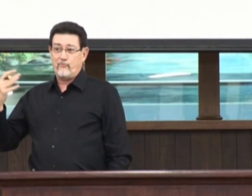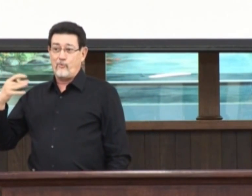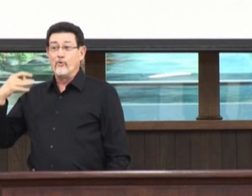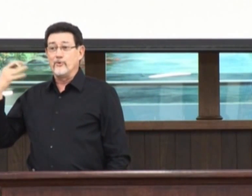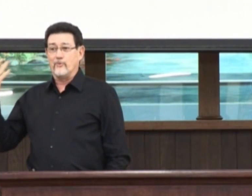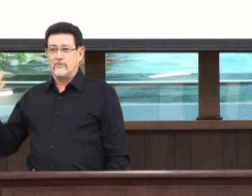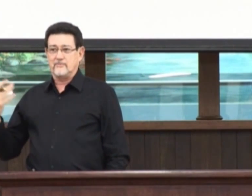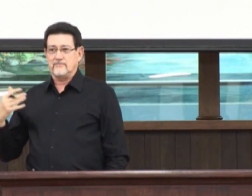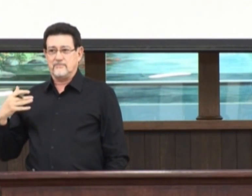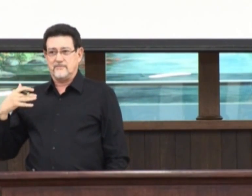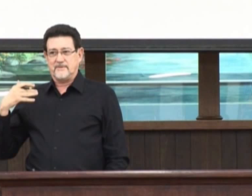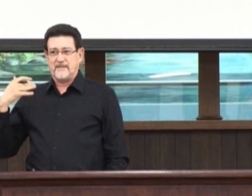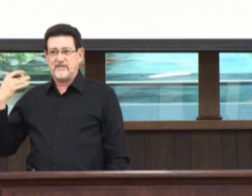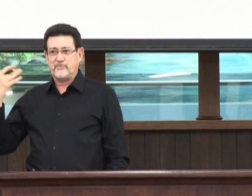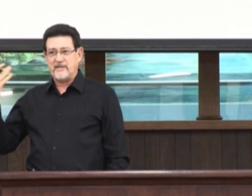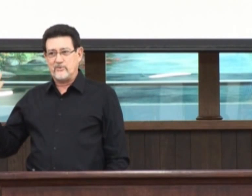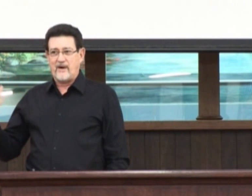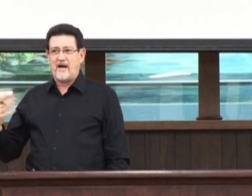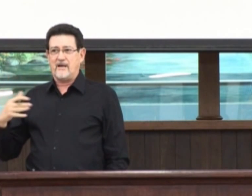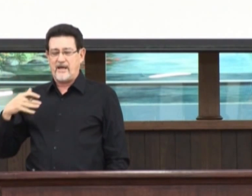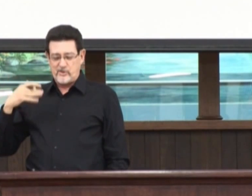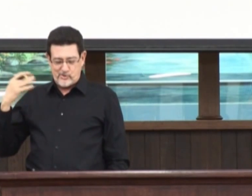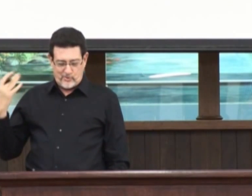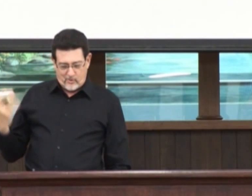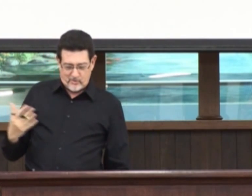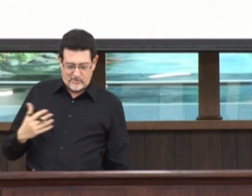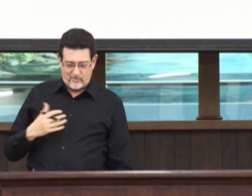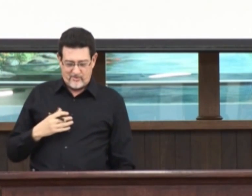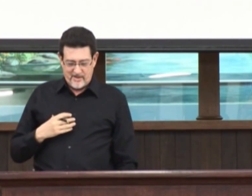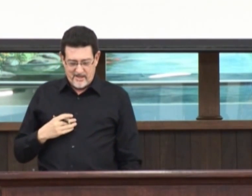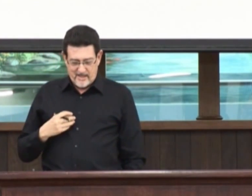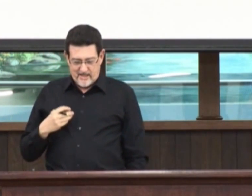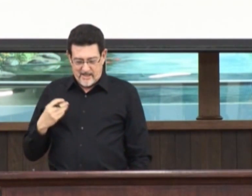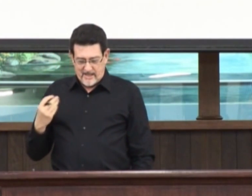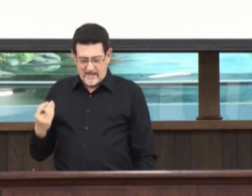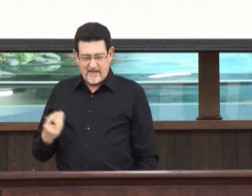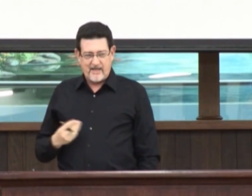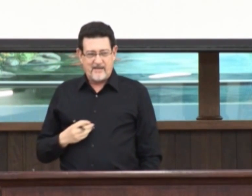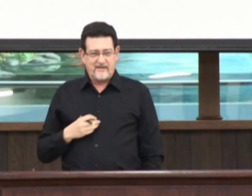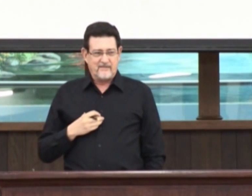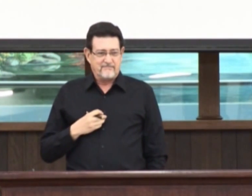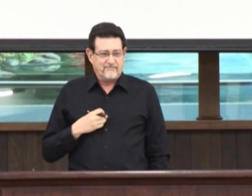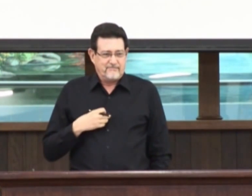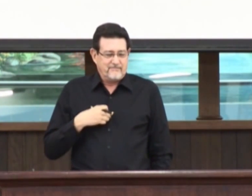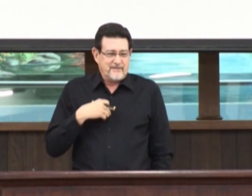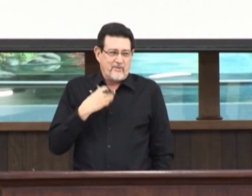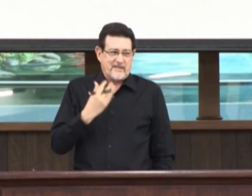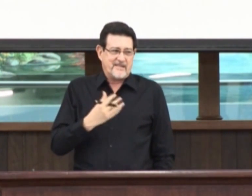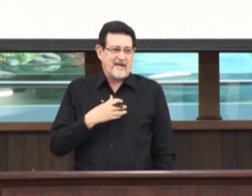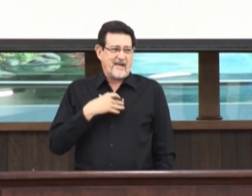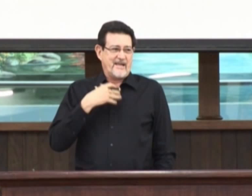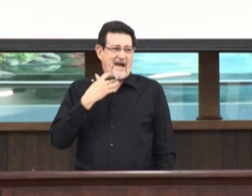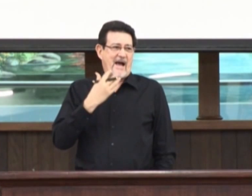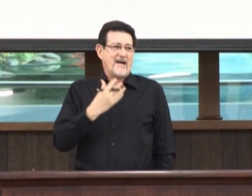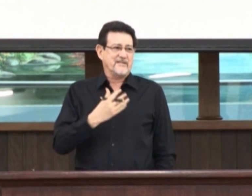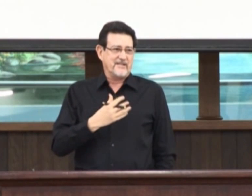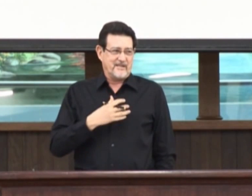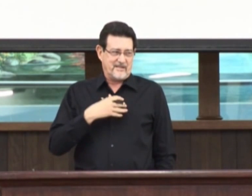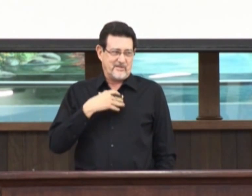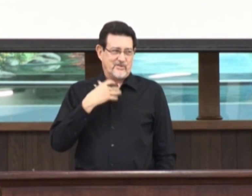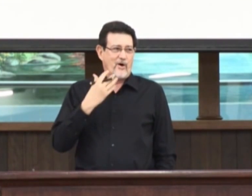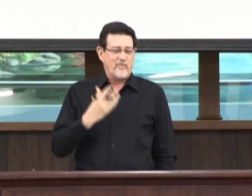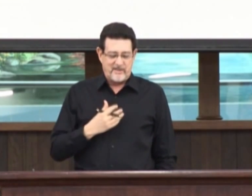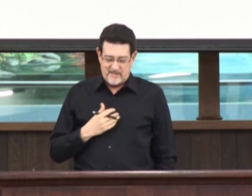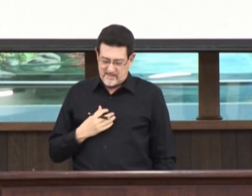com cunho espiritual, religioso, ele deu assim aquele ar